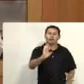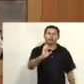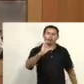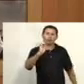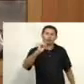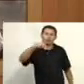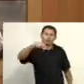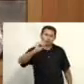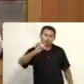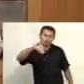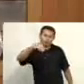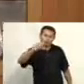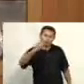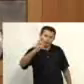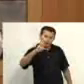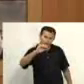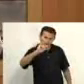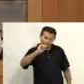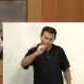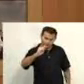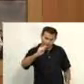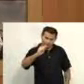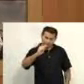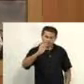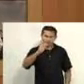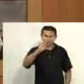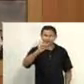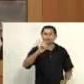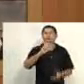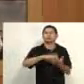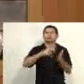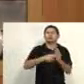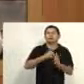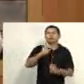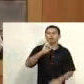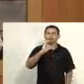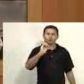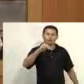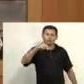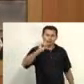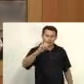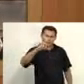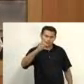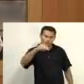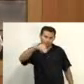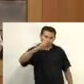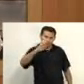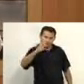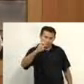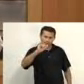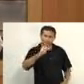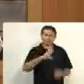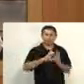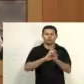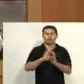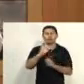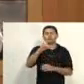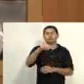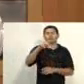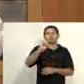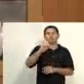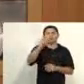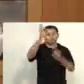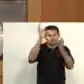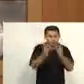econometria, pessoal? O conceito de econometria, olha só que palavra nova e totalmente aplicada ao conceito de vocês. Econometria